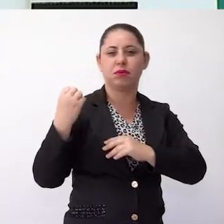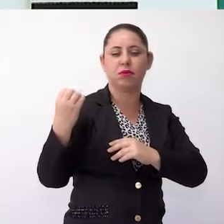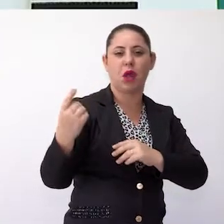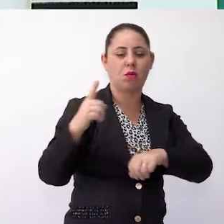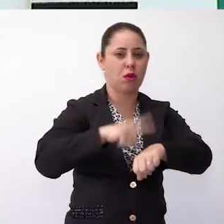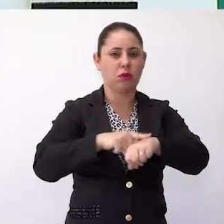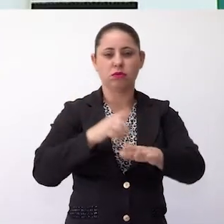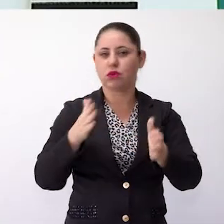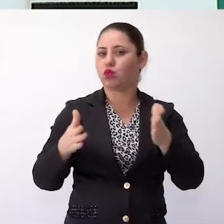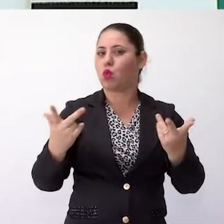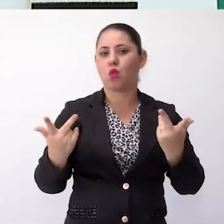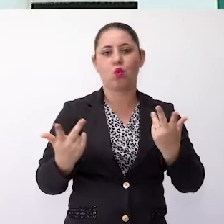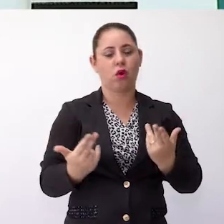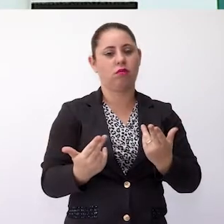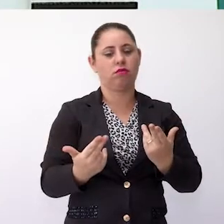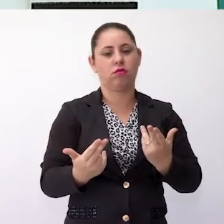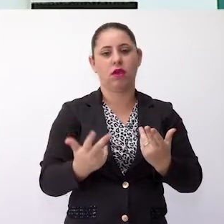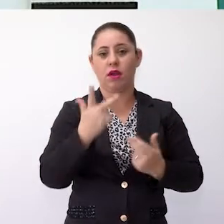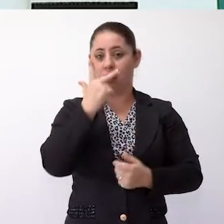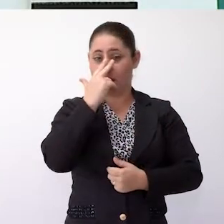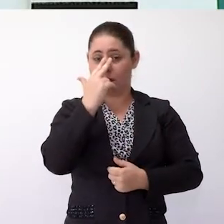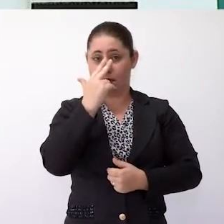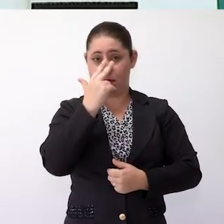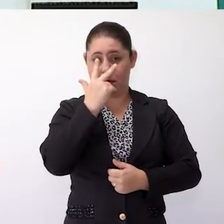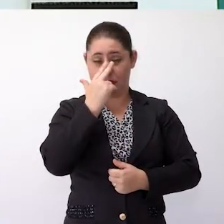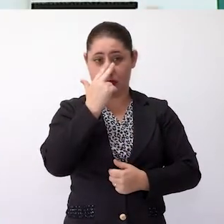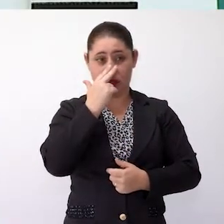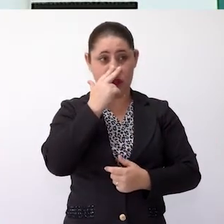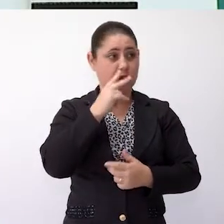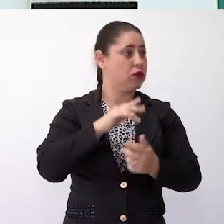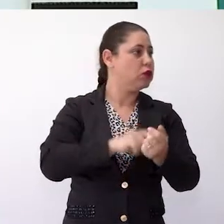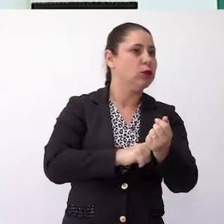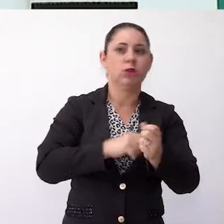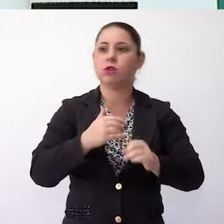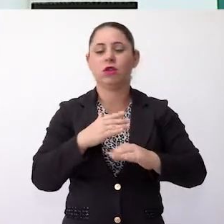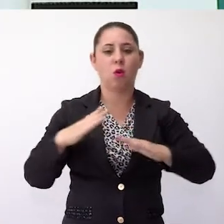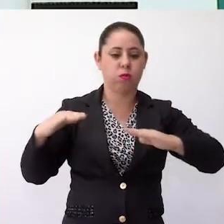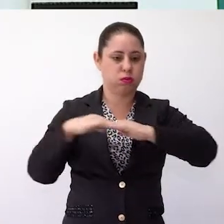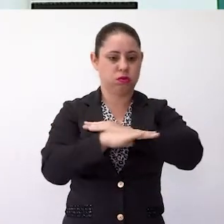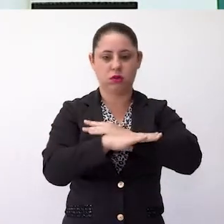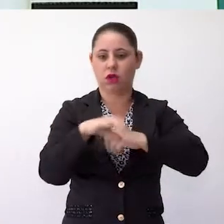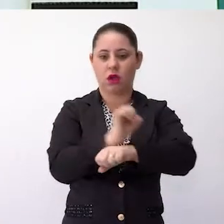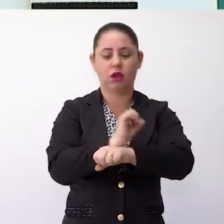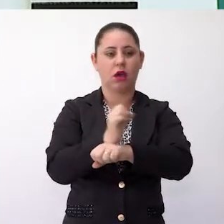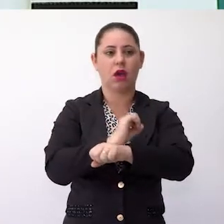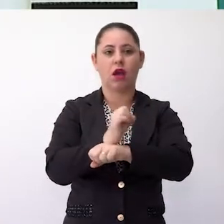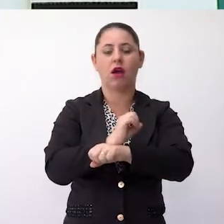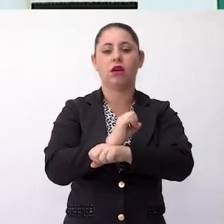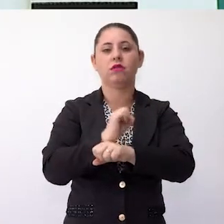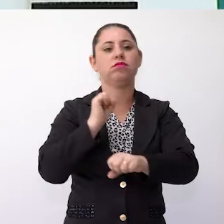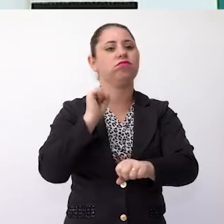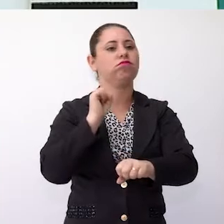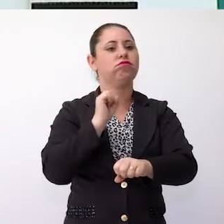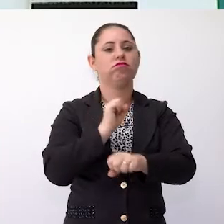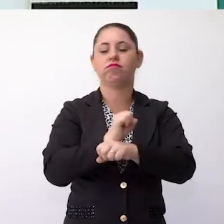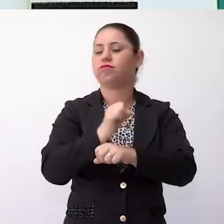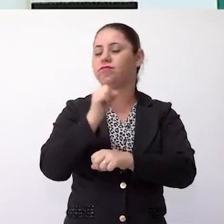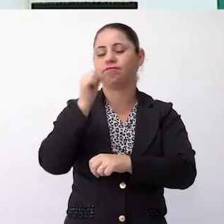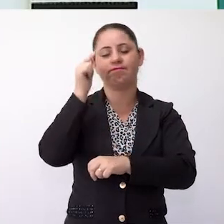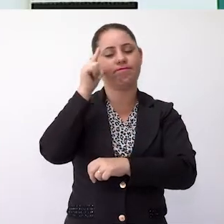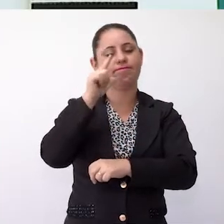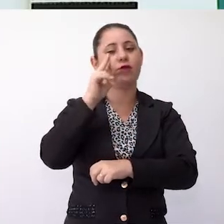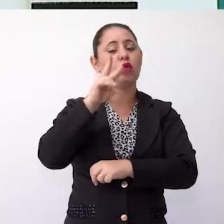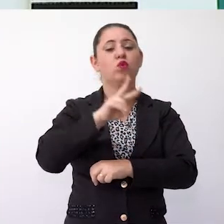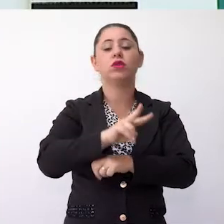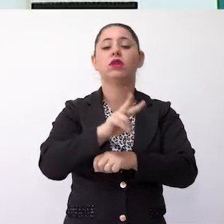um só momento. Aquela parecia até ser uma agonia para se pegar uma estrada, e deixou de se tomar os cuidados devidos, né, nessas